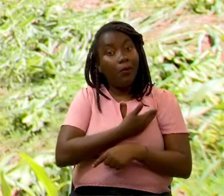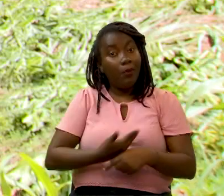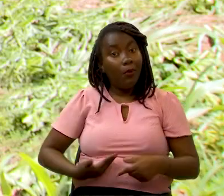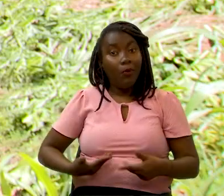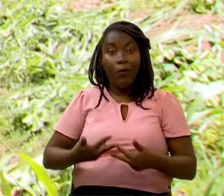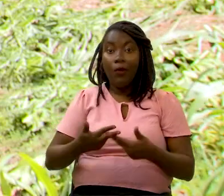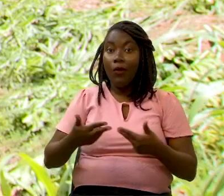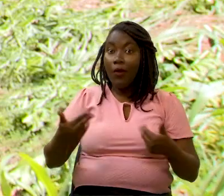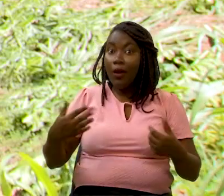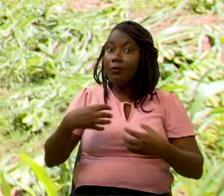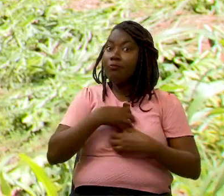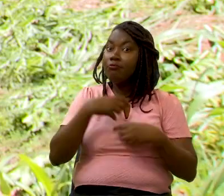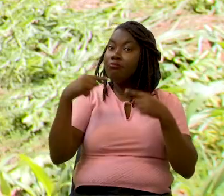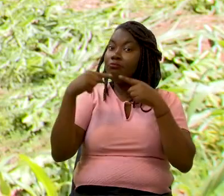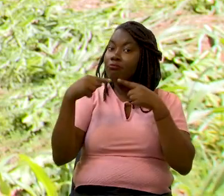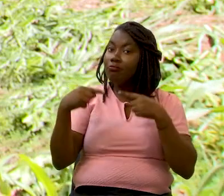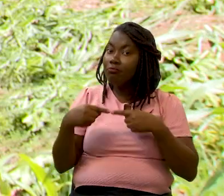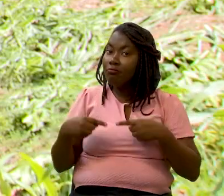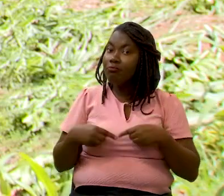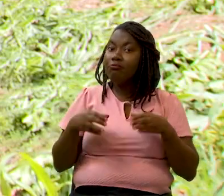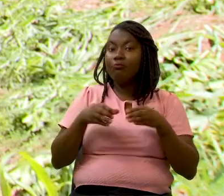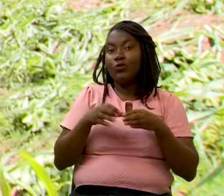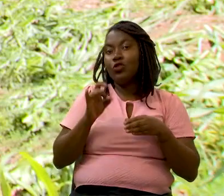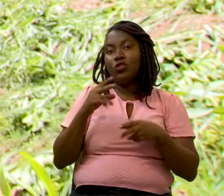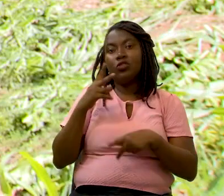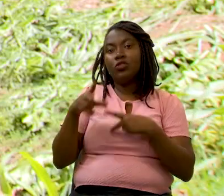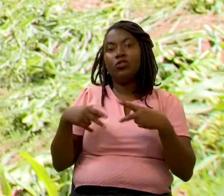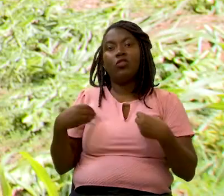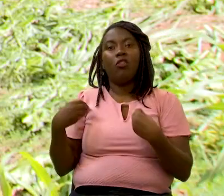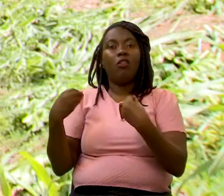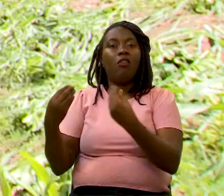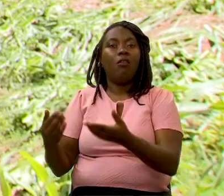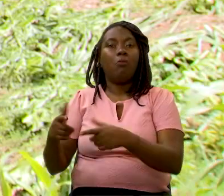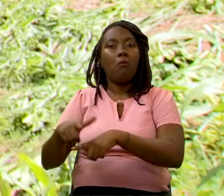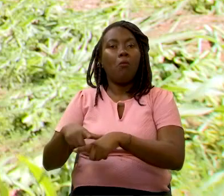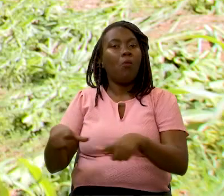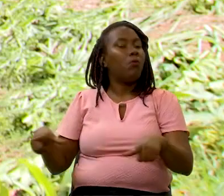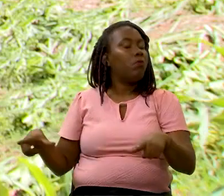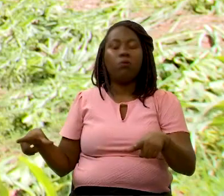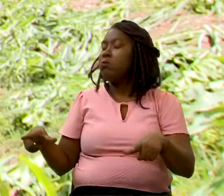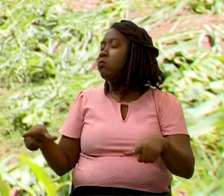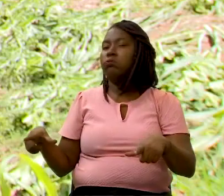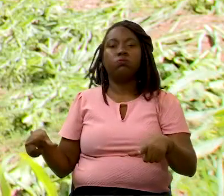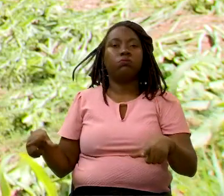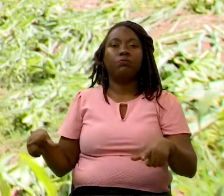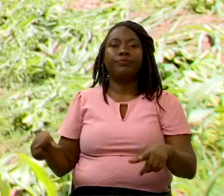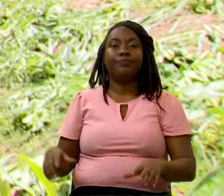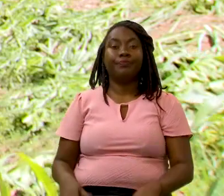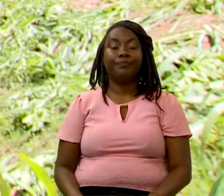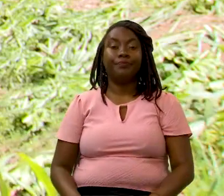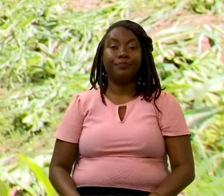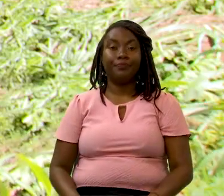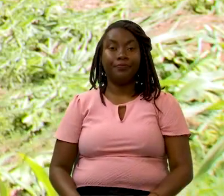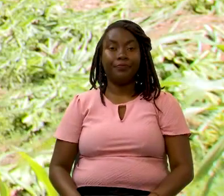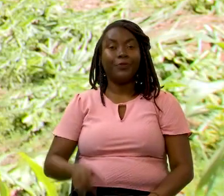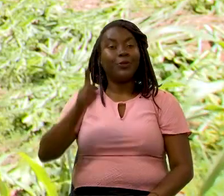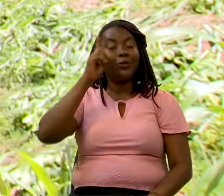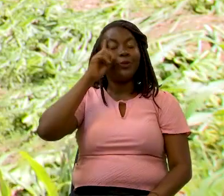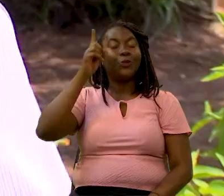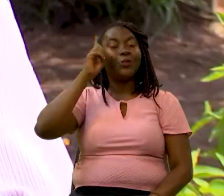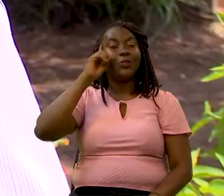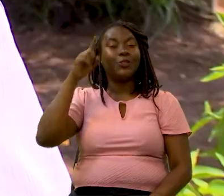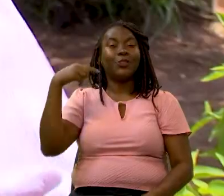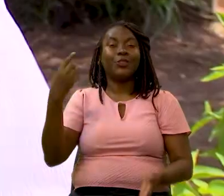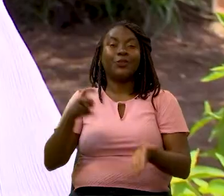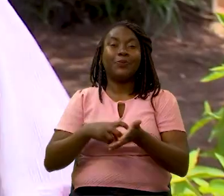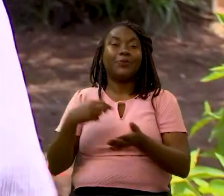espaços públicos, de construir algo que faça sentido para a comunidade e não só entregar espaços que fiquem vazios em termos de significado.